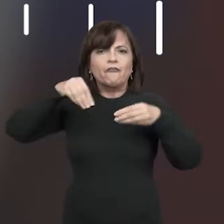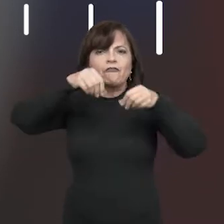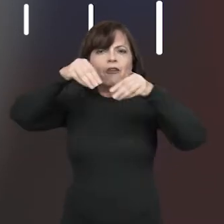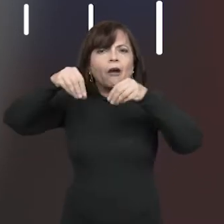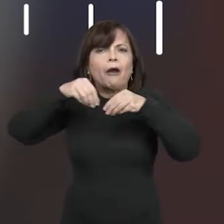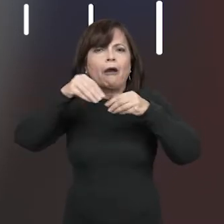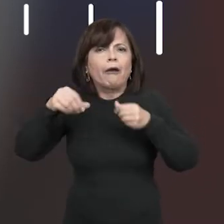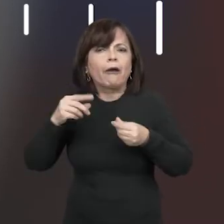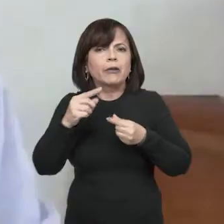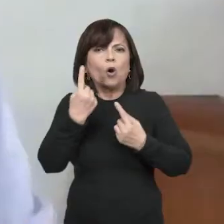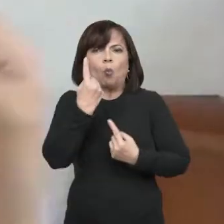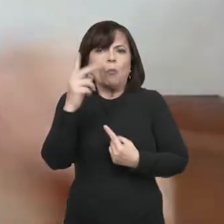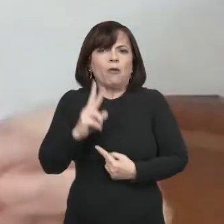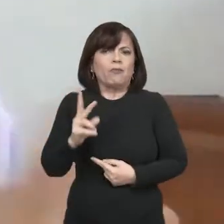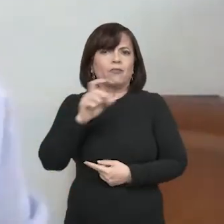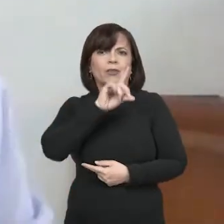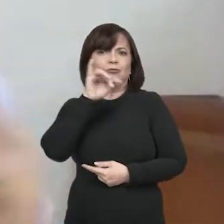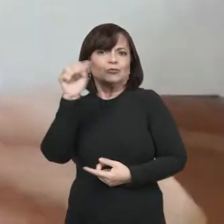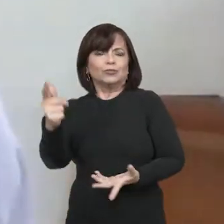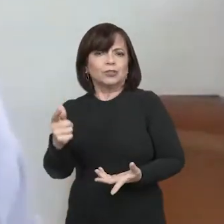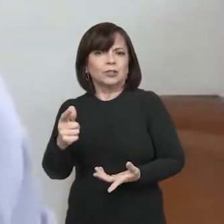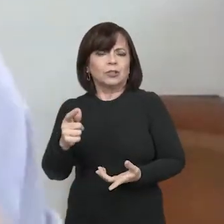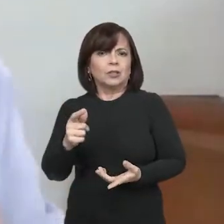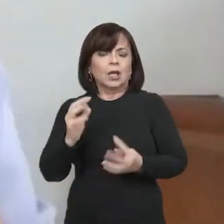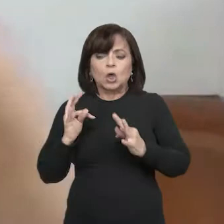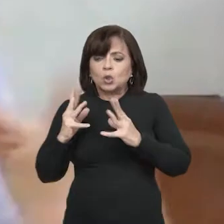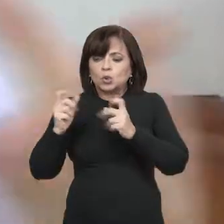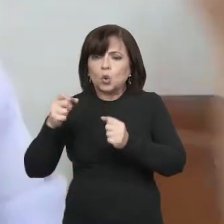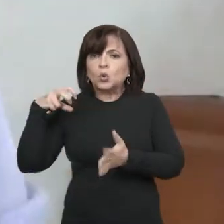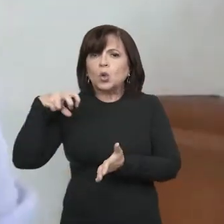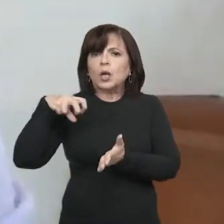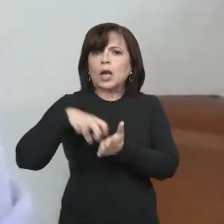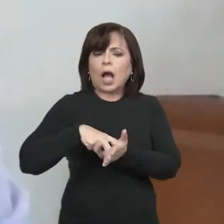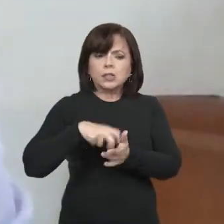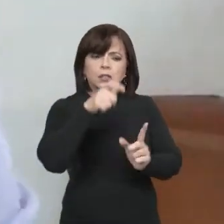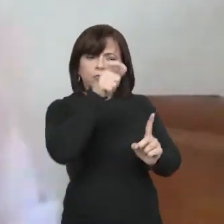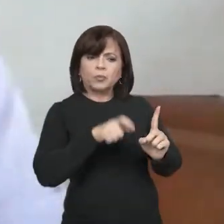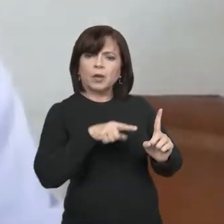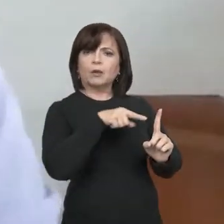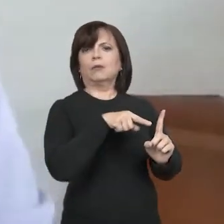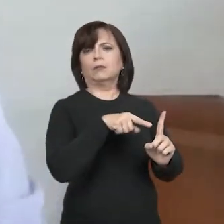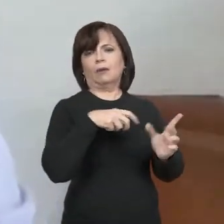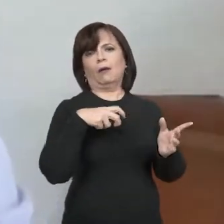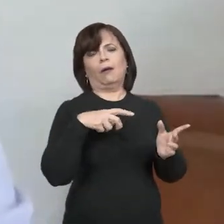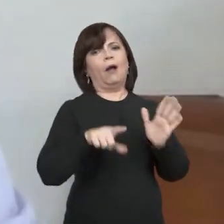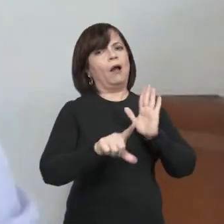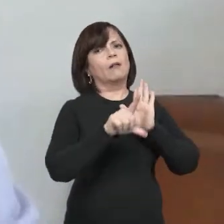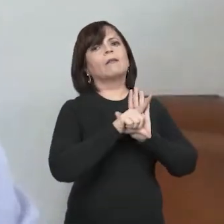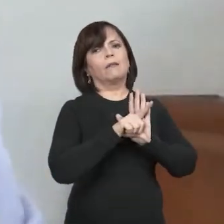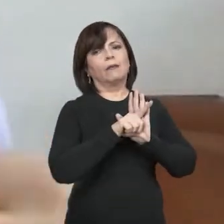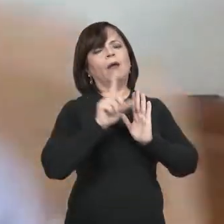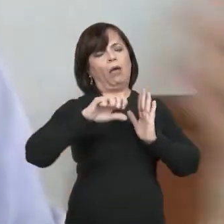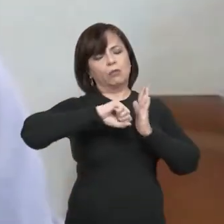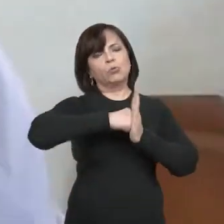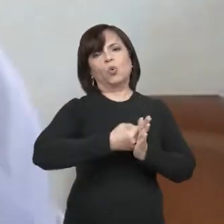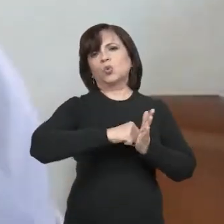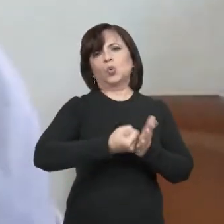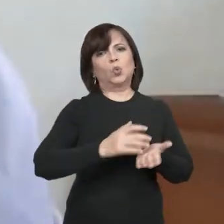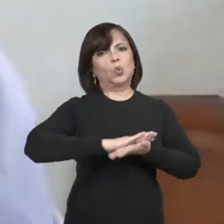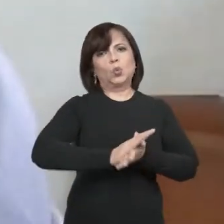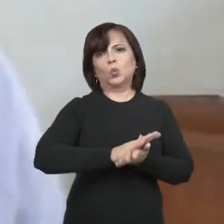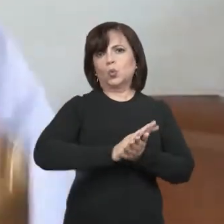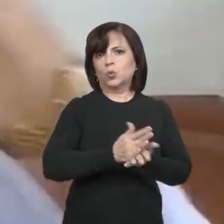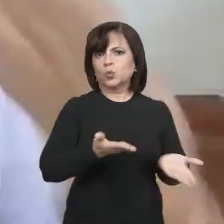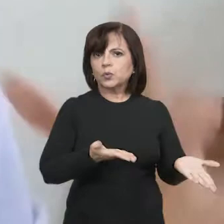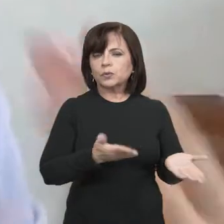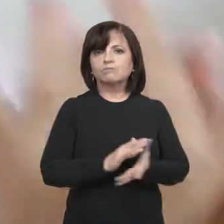alimentação. Tudo delas, todos os maus tratos, toda a tortura, tinha esse objetivo de castigo pessoal, que está na Lei 9455, que é uma forma de